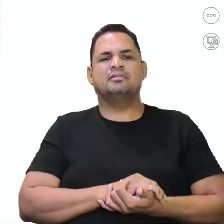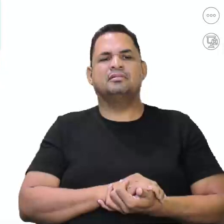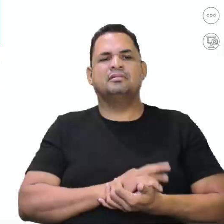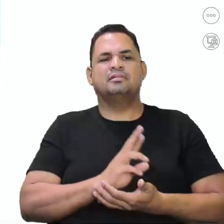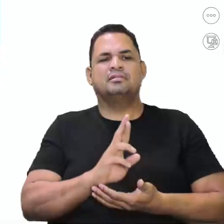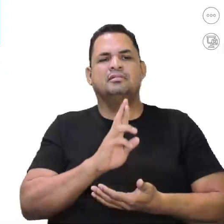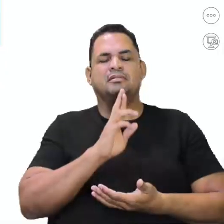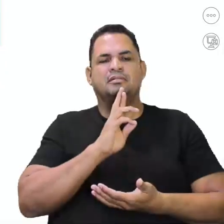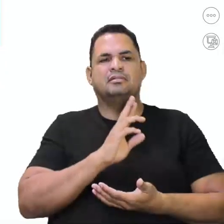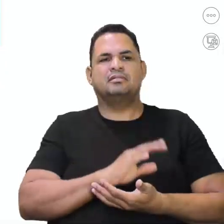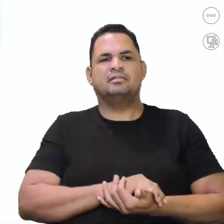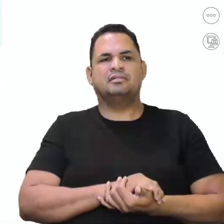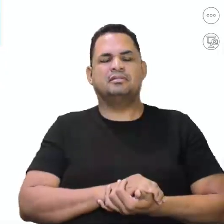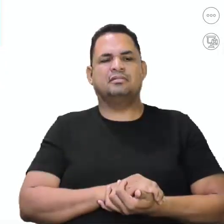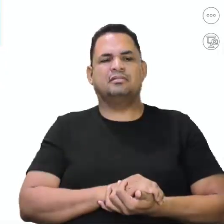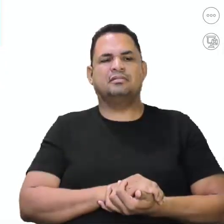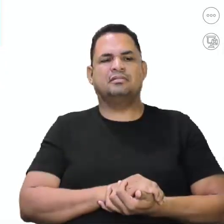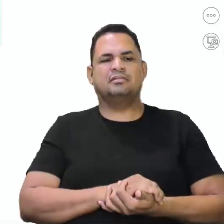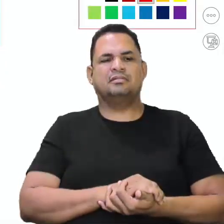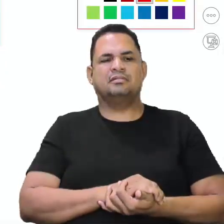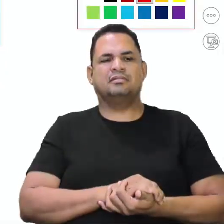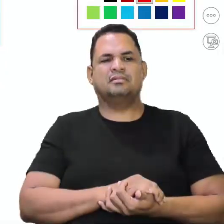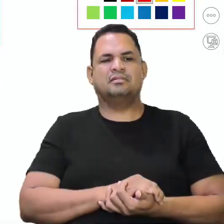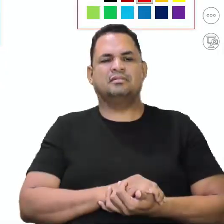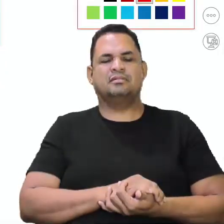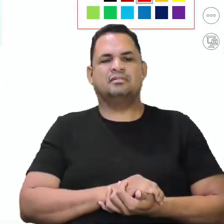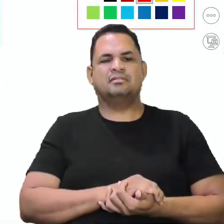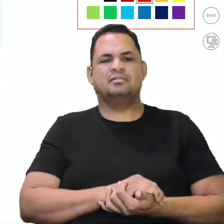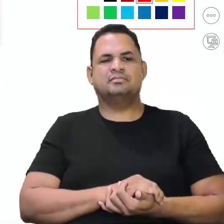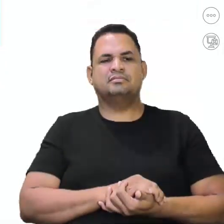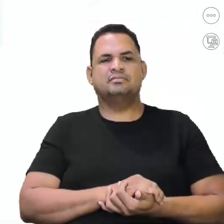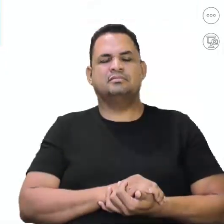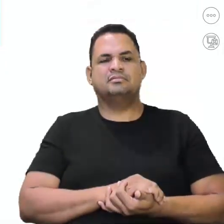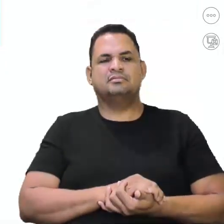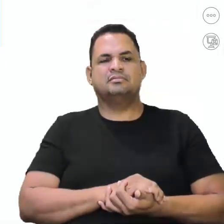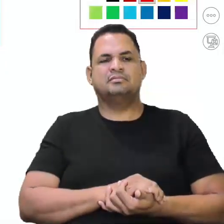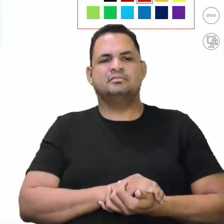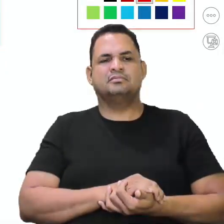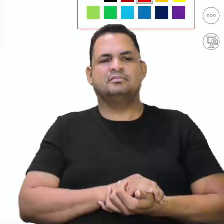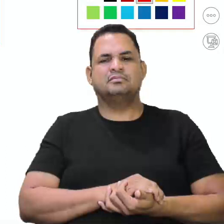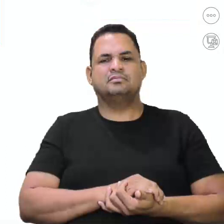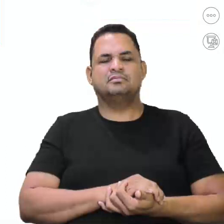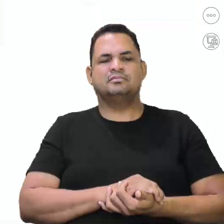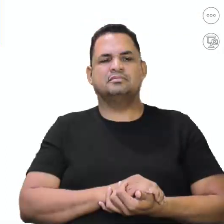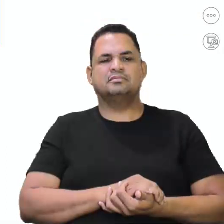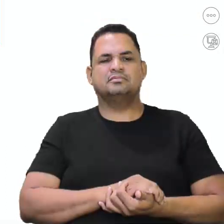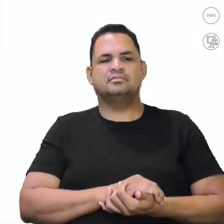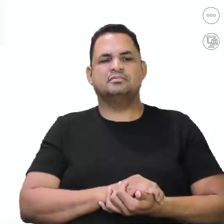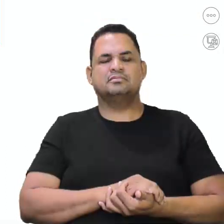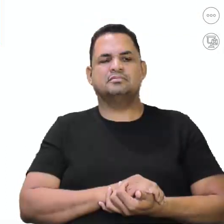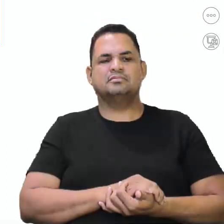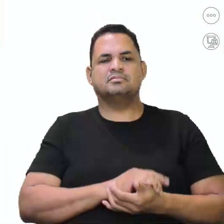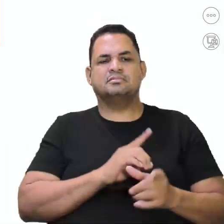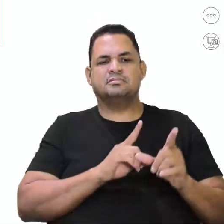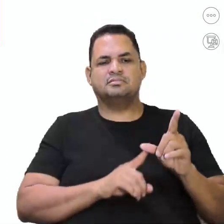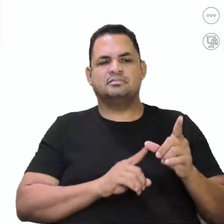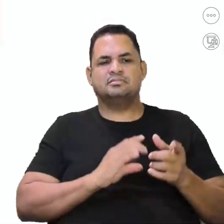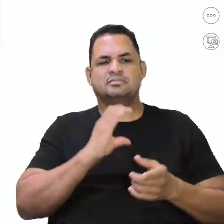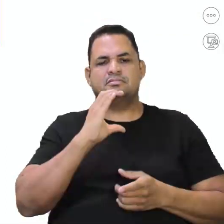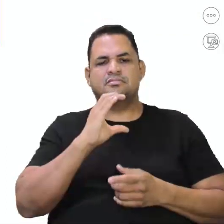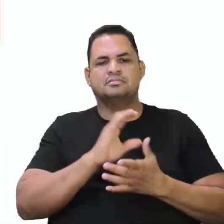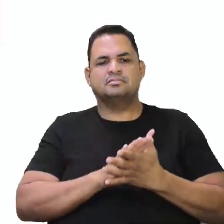a resposta, como eu falei para vocês naquela hora, só poderia ser, obviamente, a C,